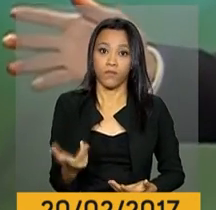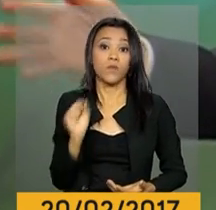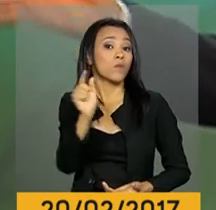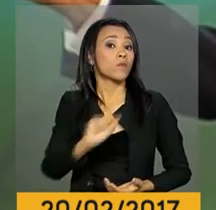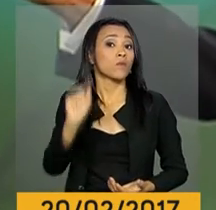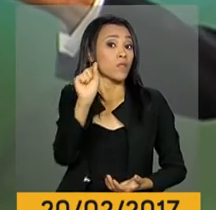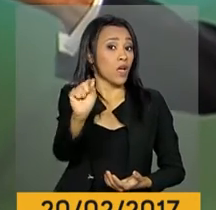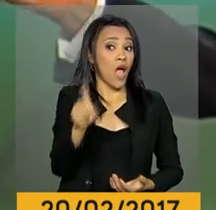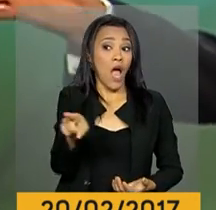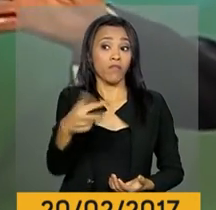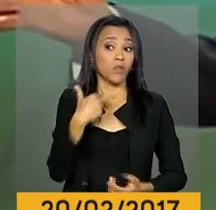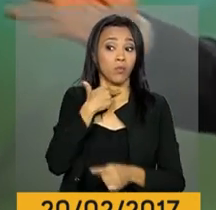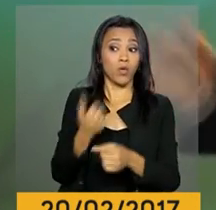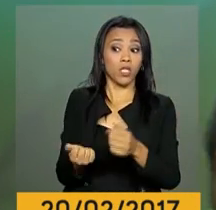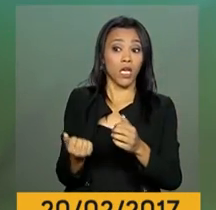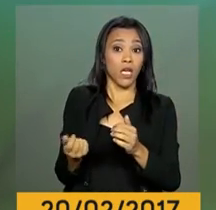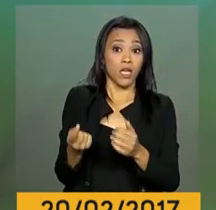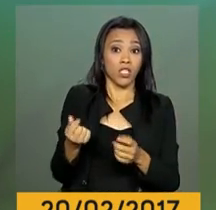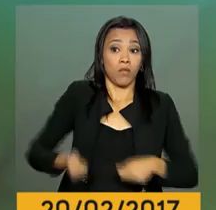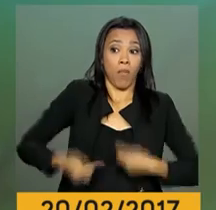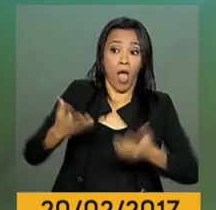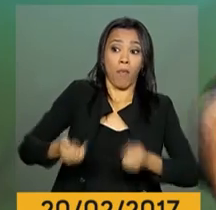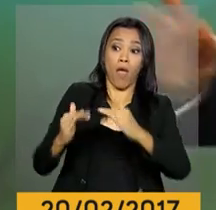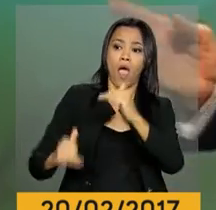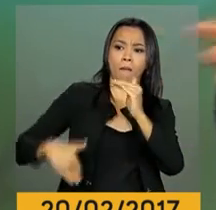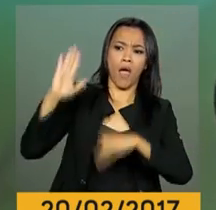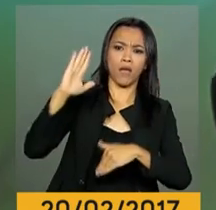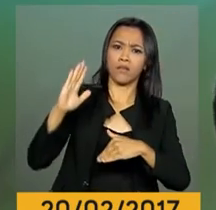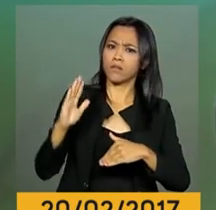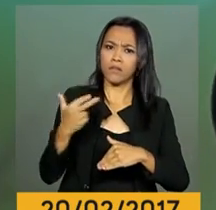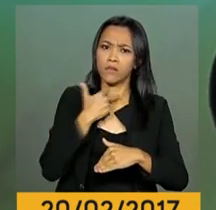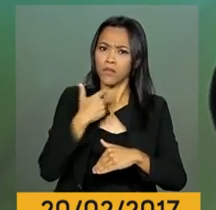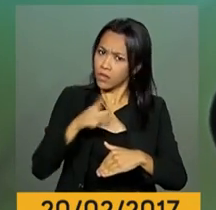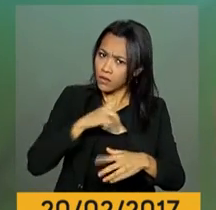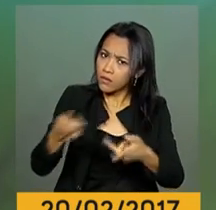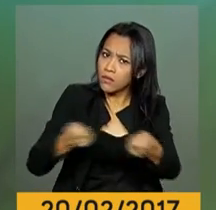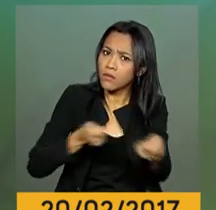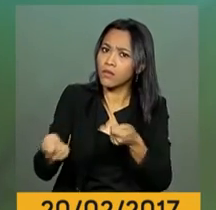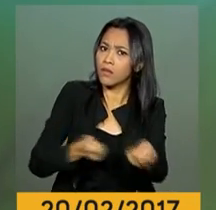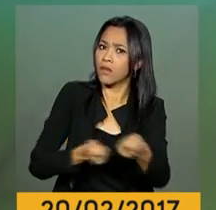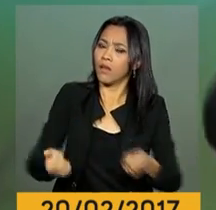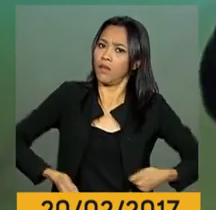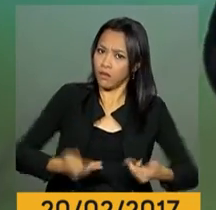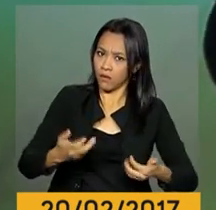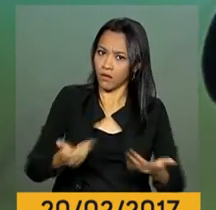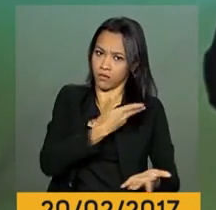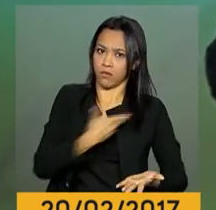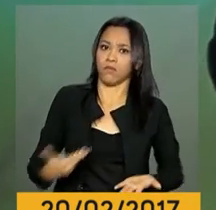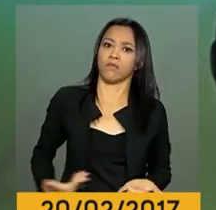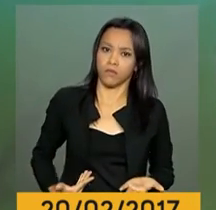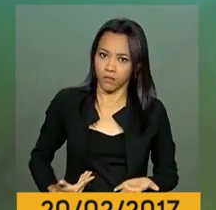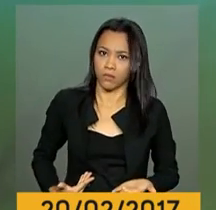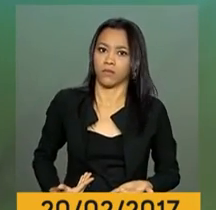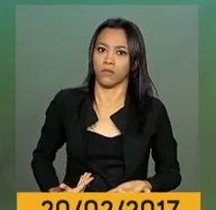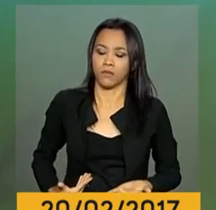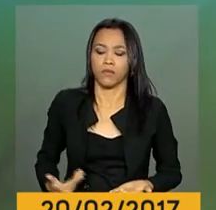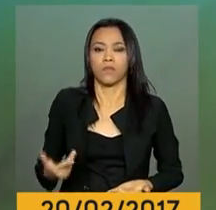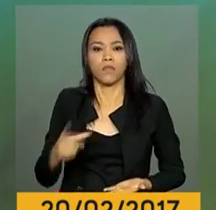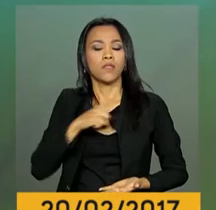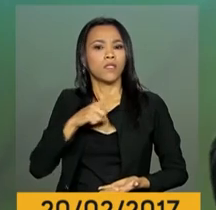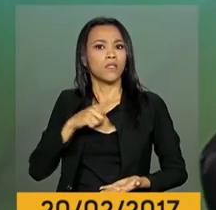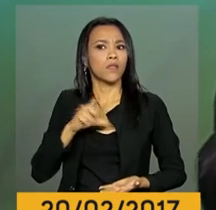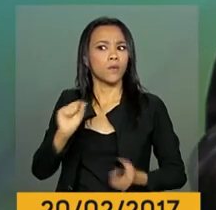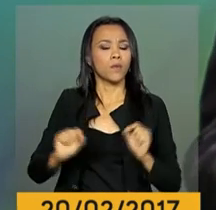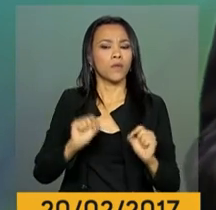é, olha, você não pode gastar mais do que aquilo que arrecada. Ou então ter um controle dos gastos, né? No deve e haver. Deve ter